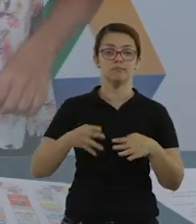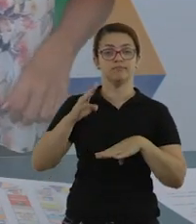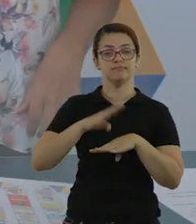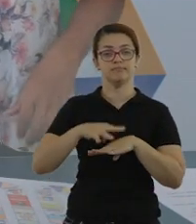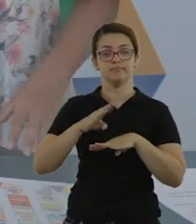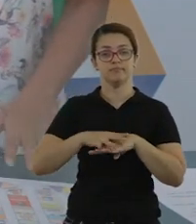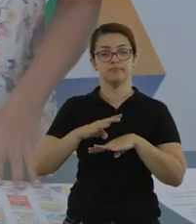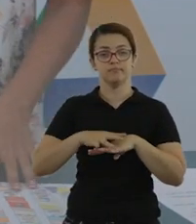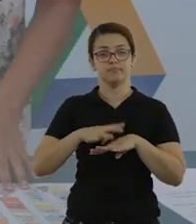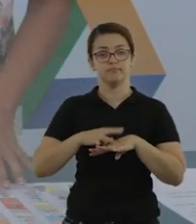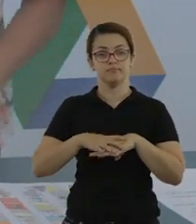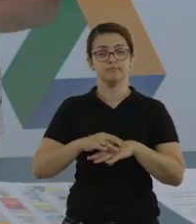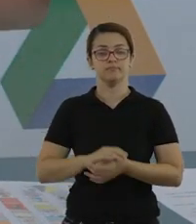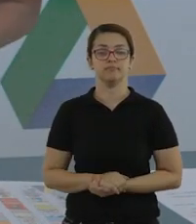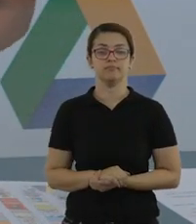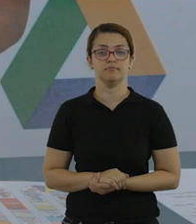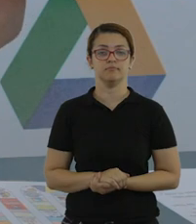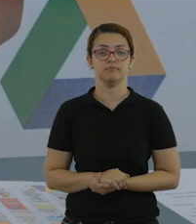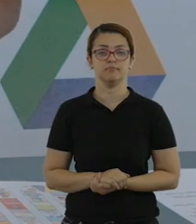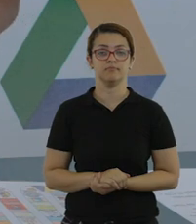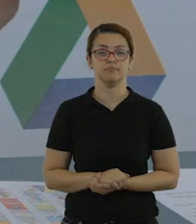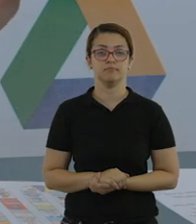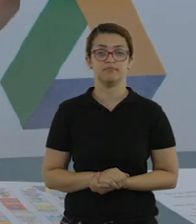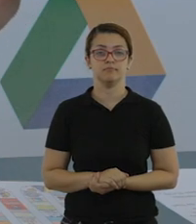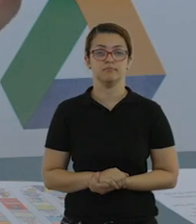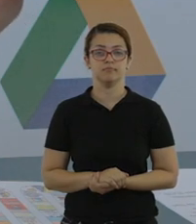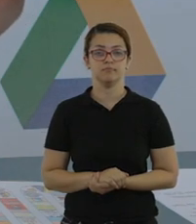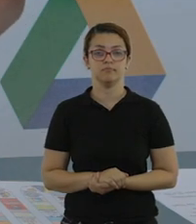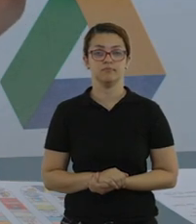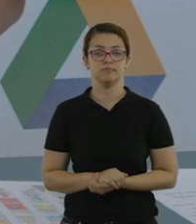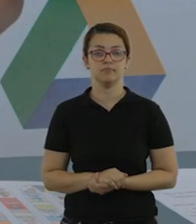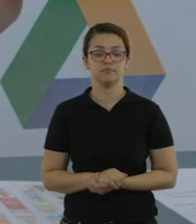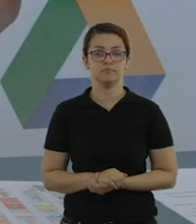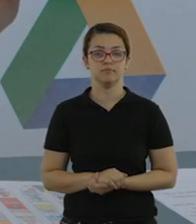Bom, agora nós vamos para a atividade de matemática.